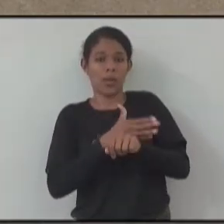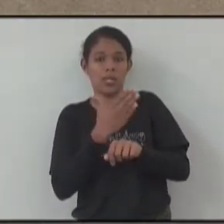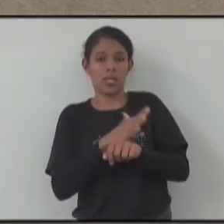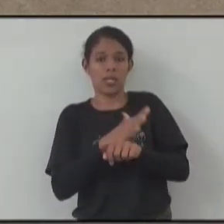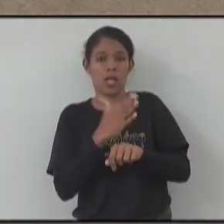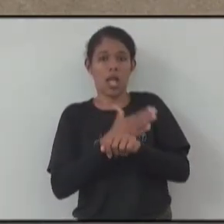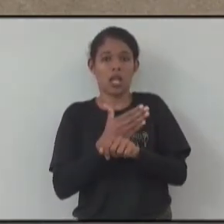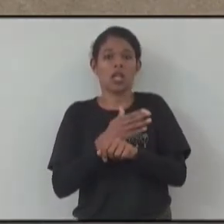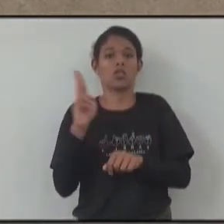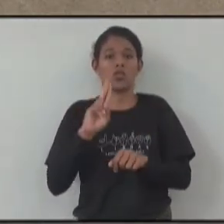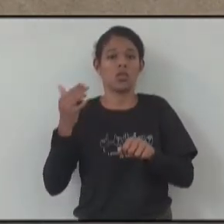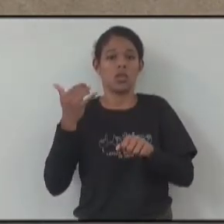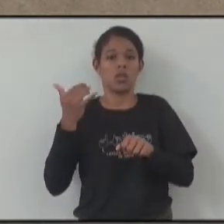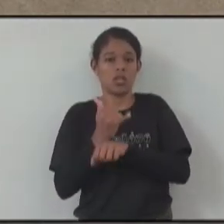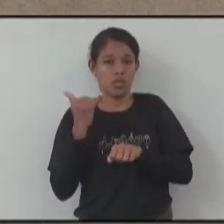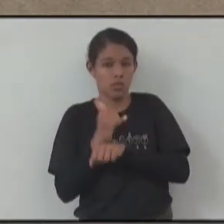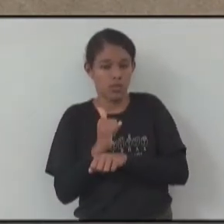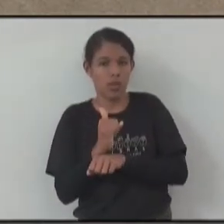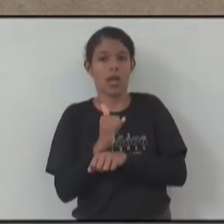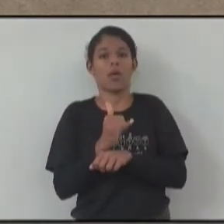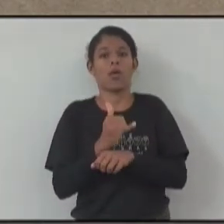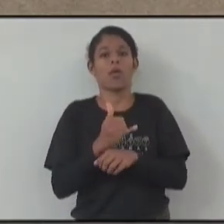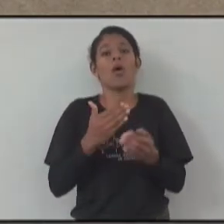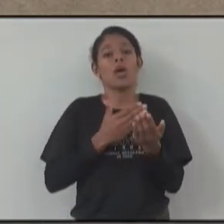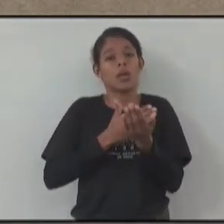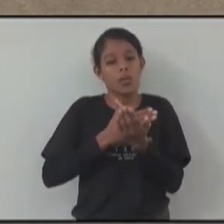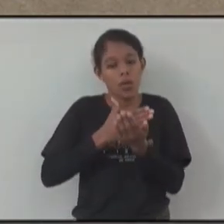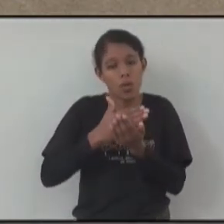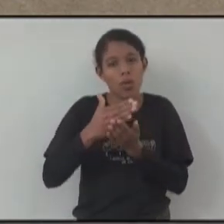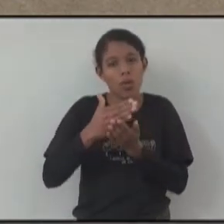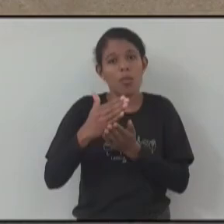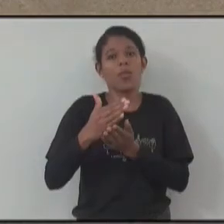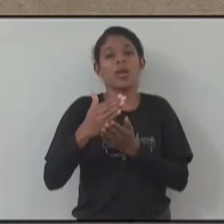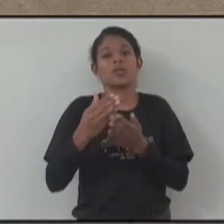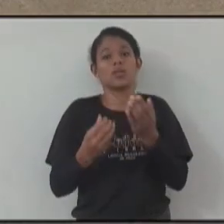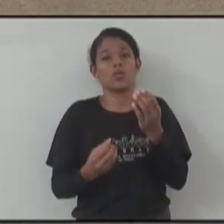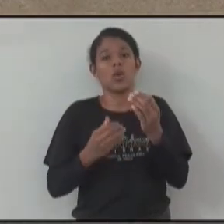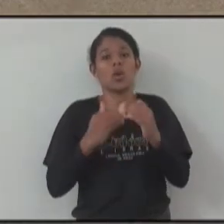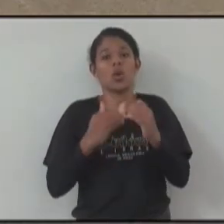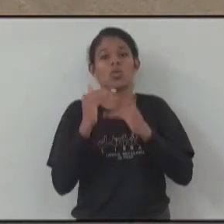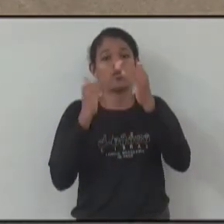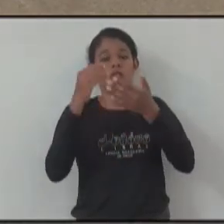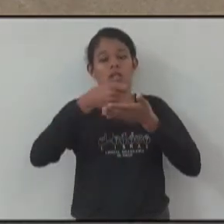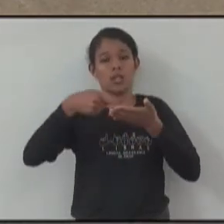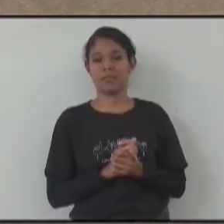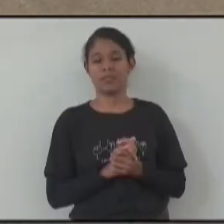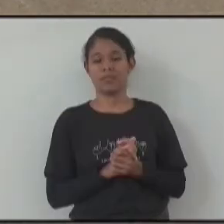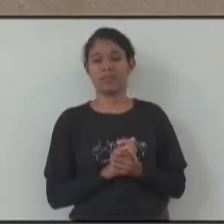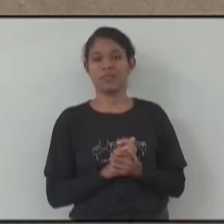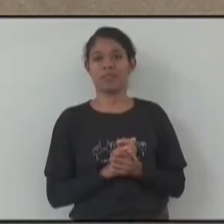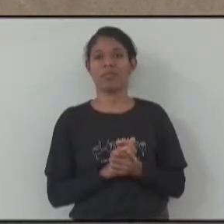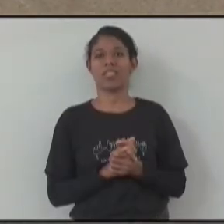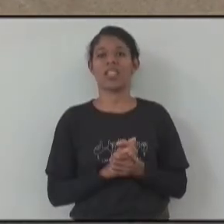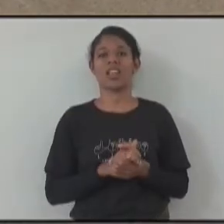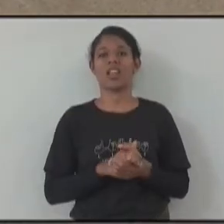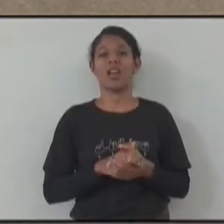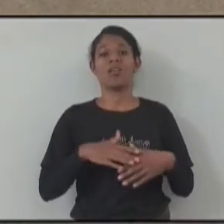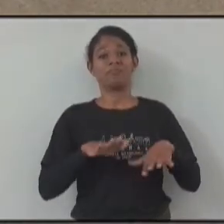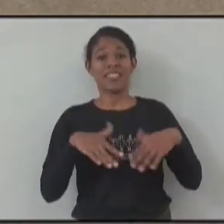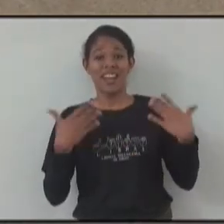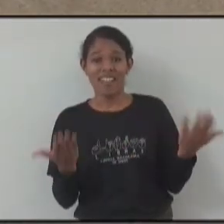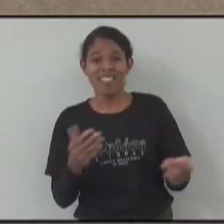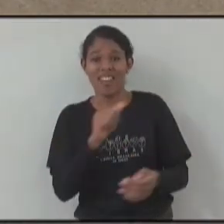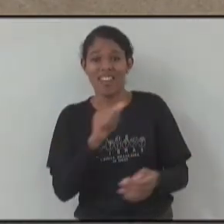temos também o início da escrita, que veio fechar este período da pré-história.